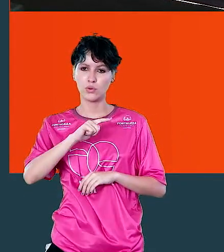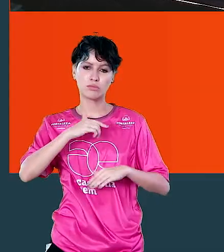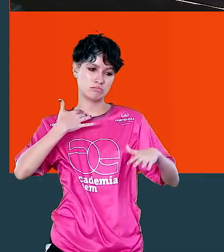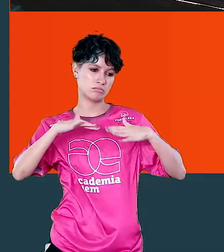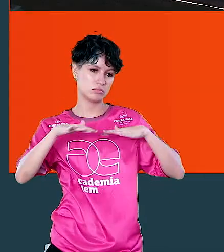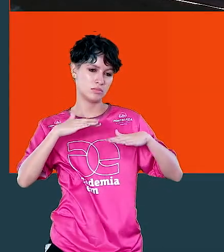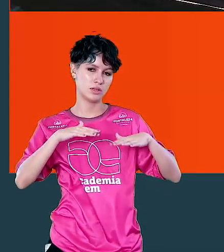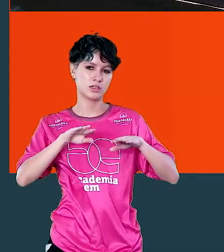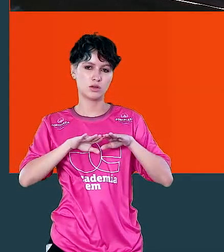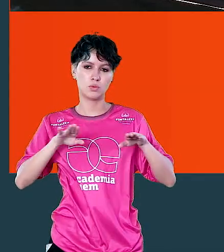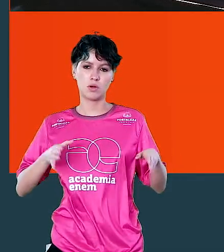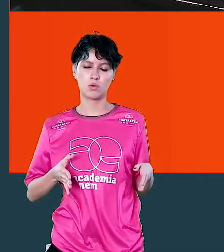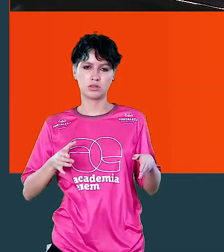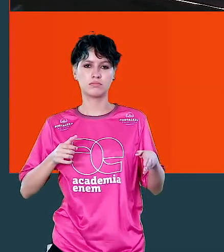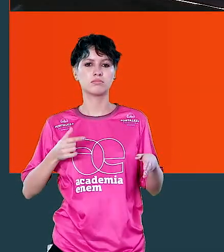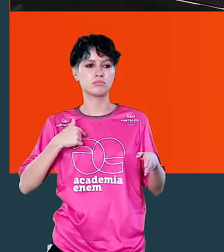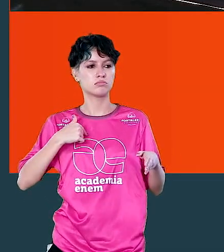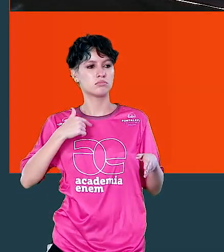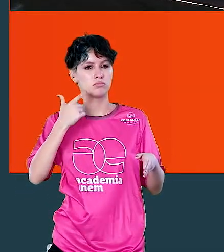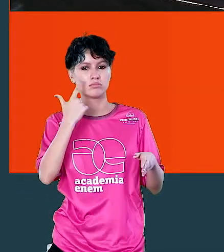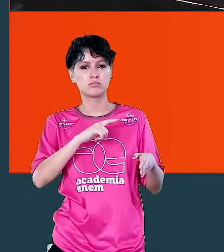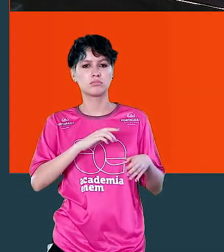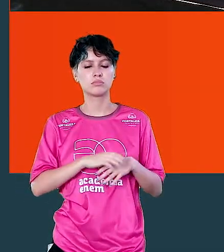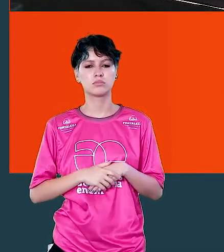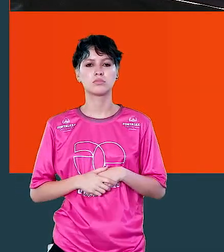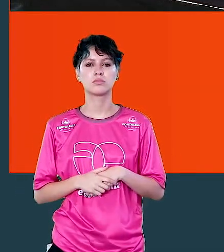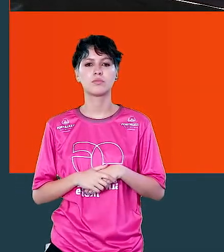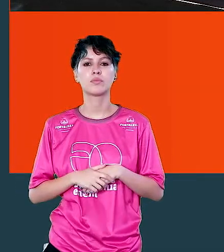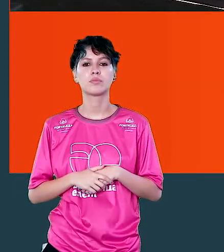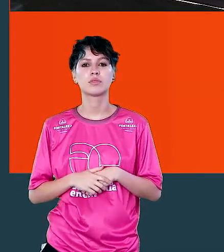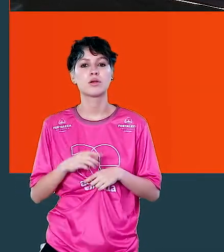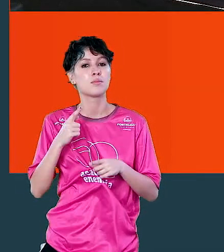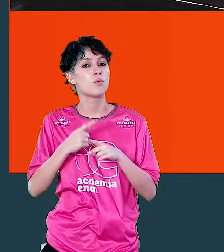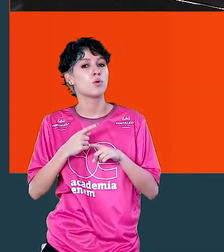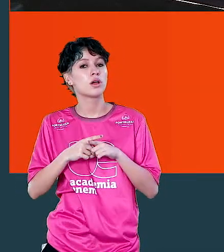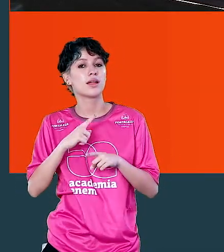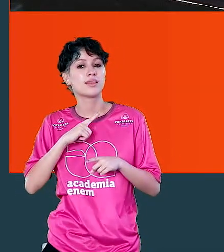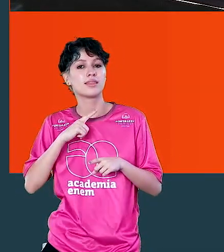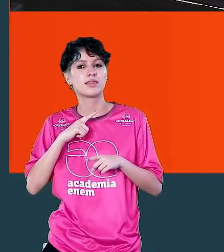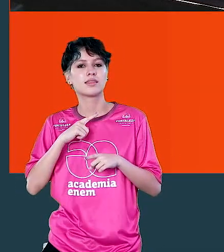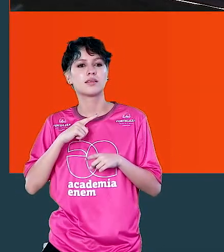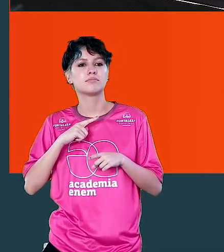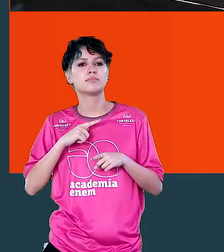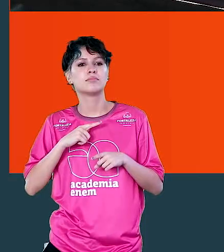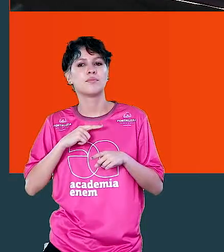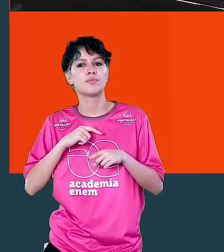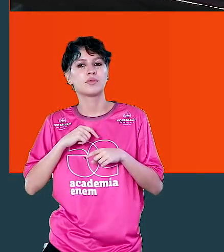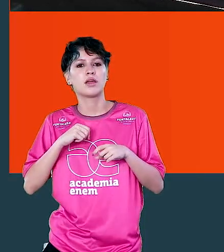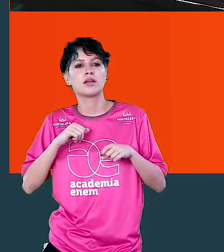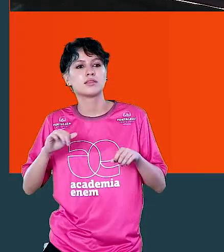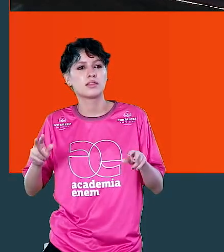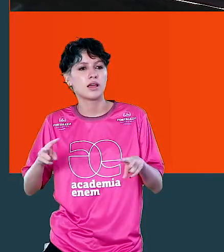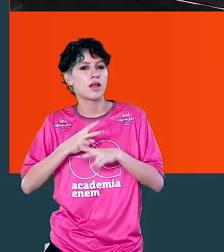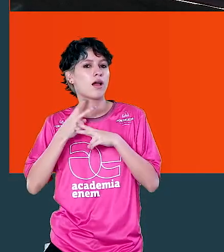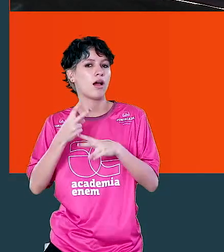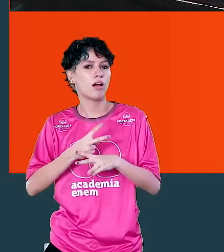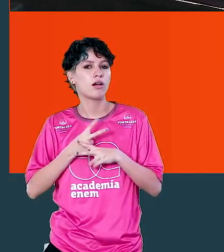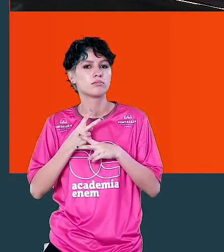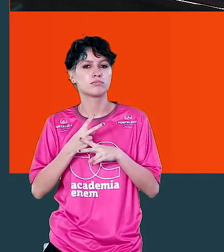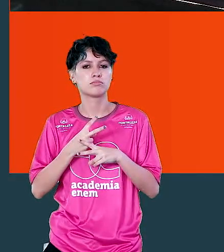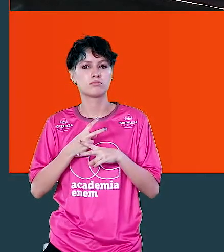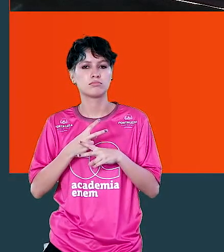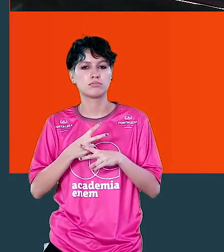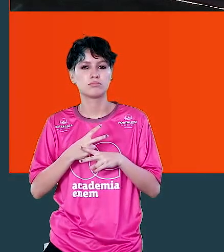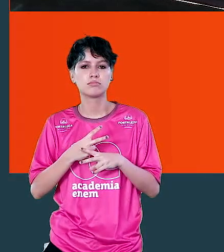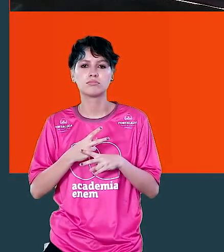aqui entre eu e o outro, a outra parte do palco, tem ar, tem moléculas no estado gasoso, que são muito afastadas